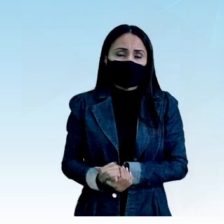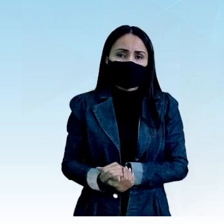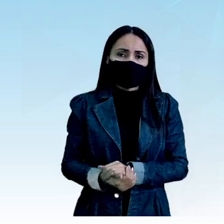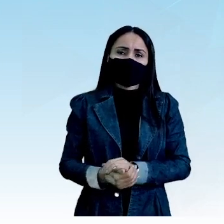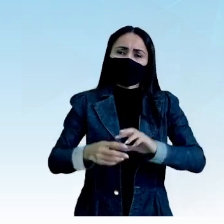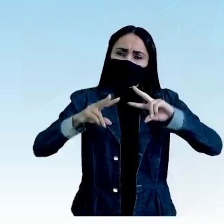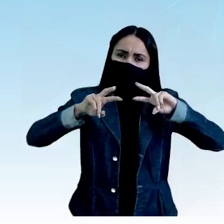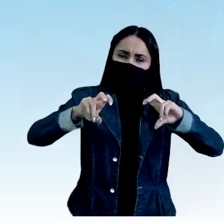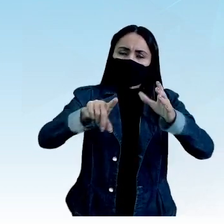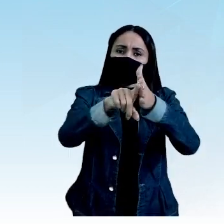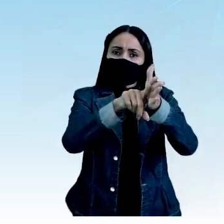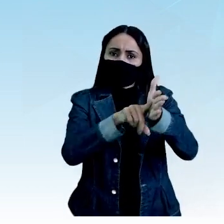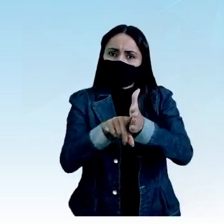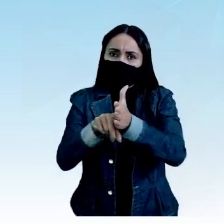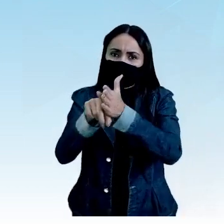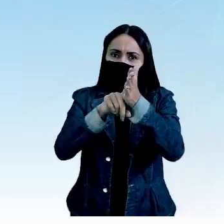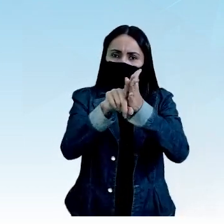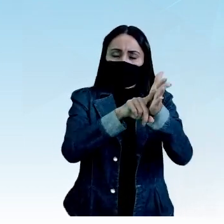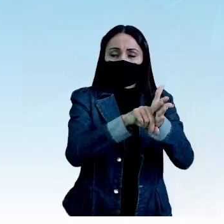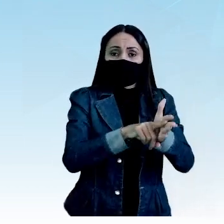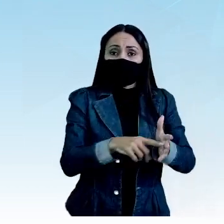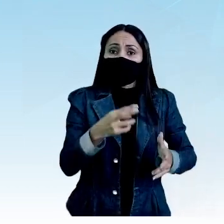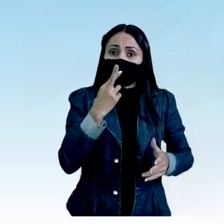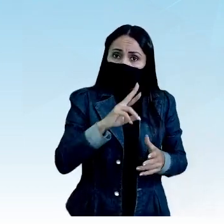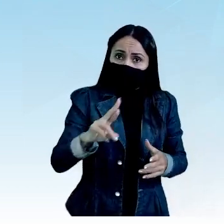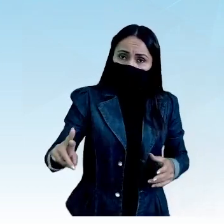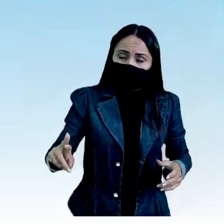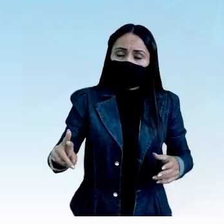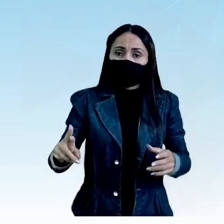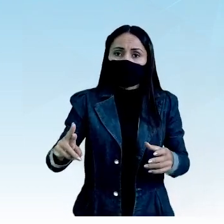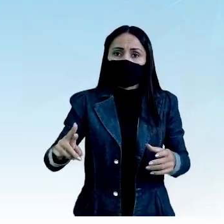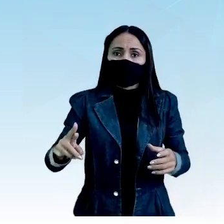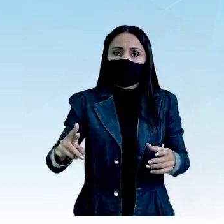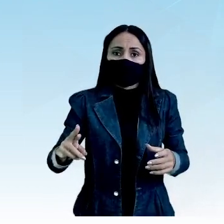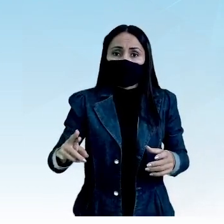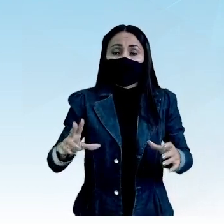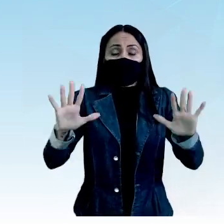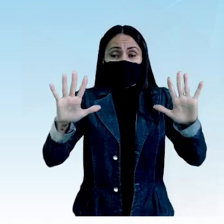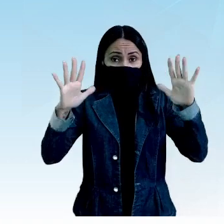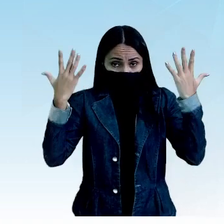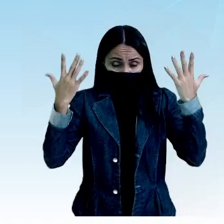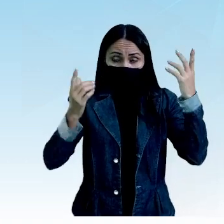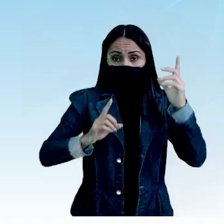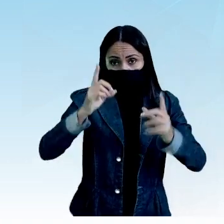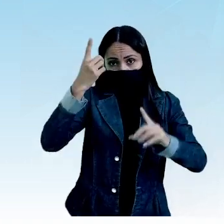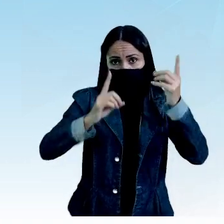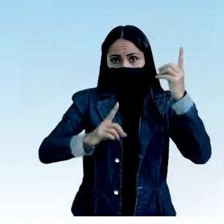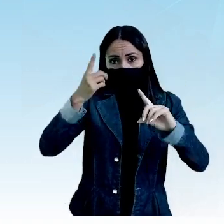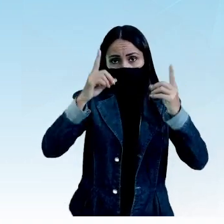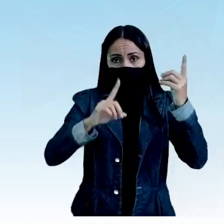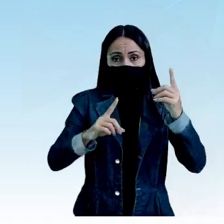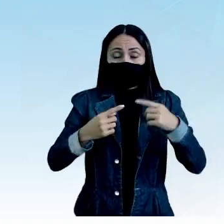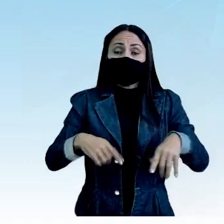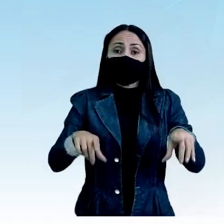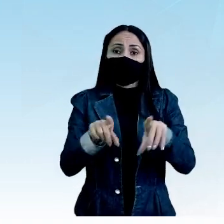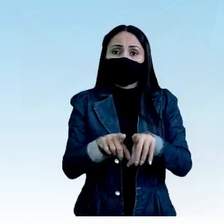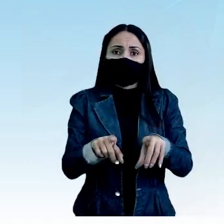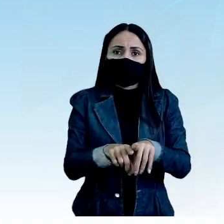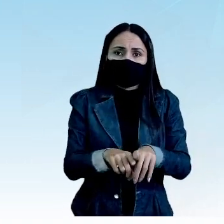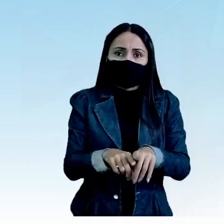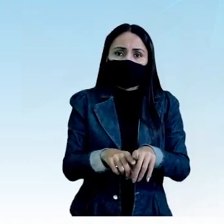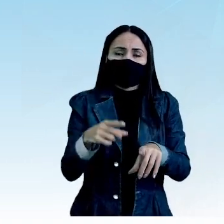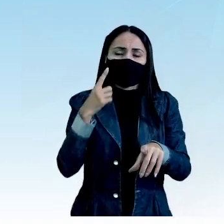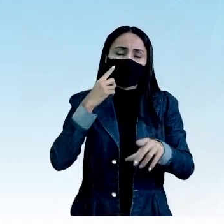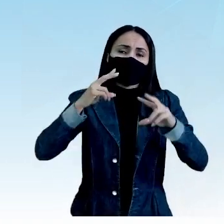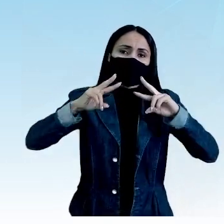essa questão da religião e da festa de Momo, tá certo? E que também